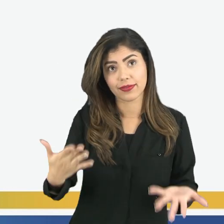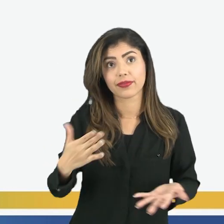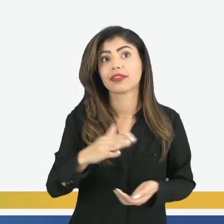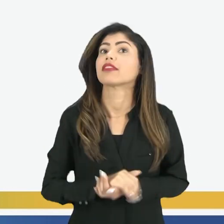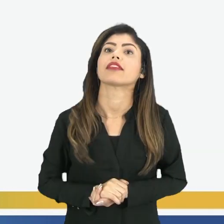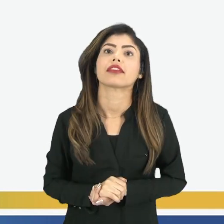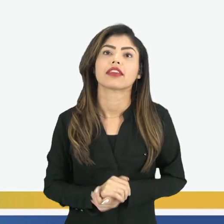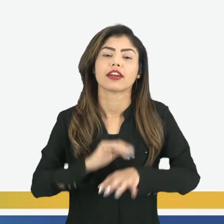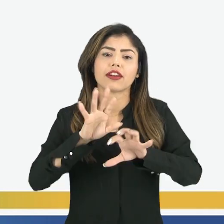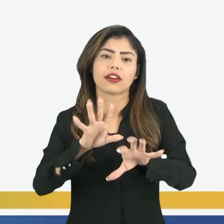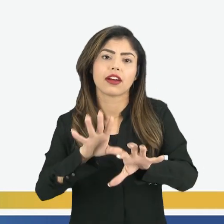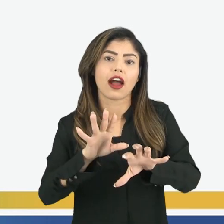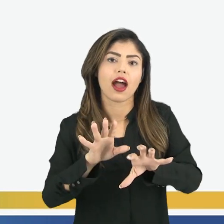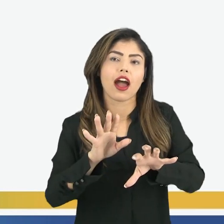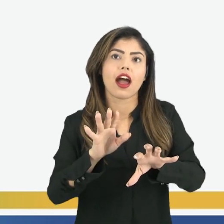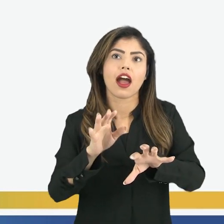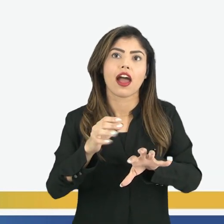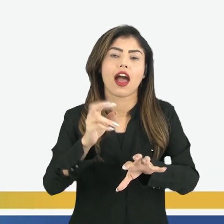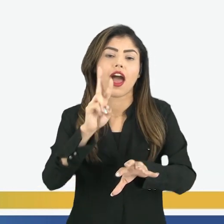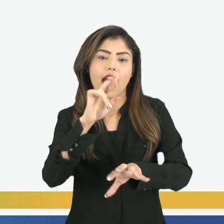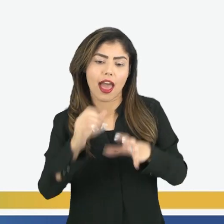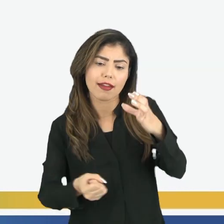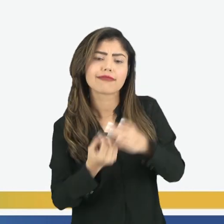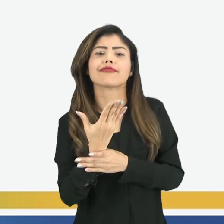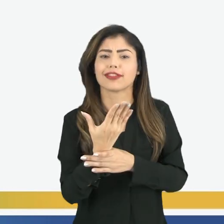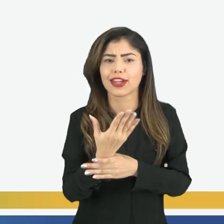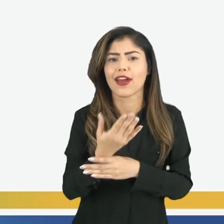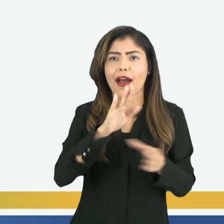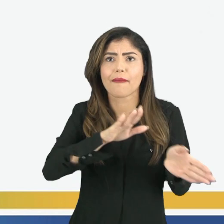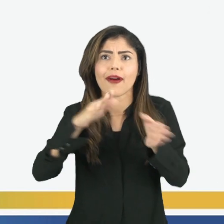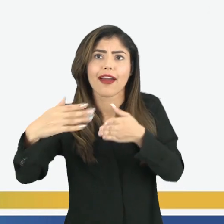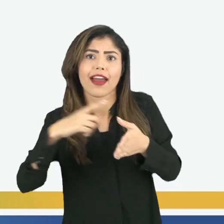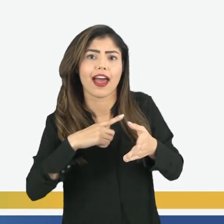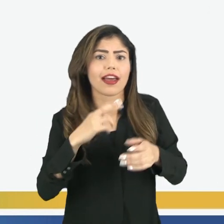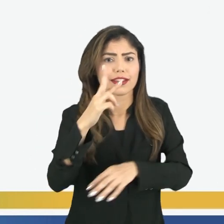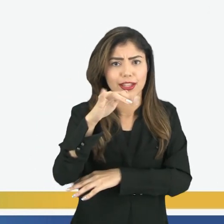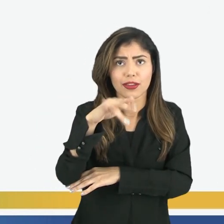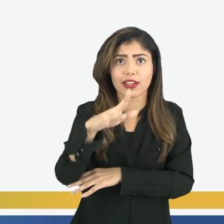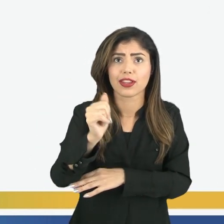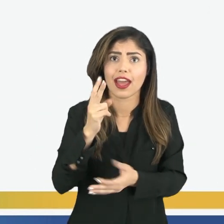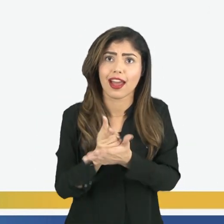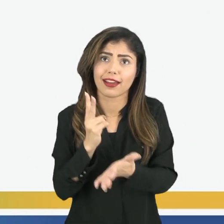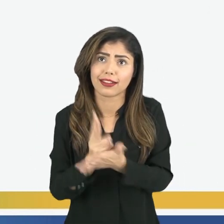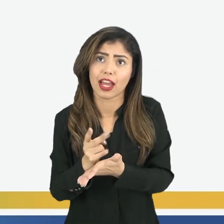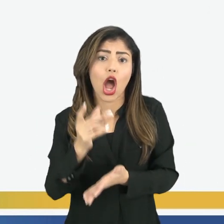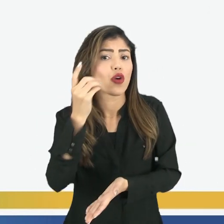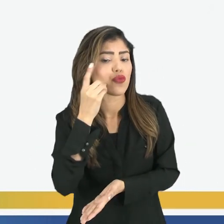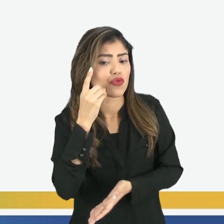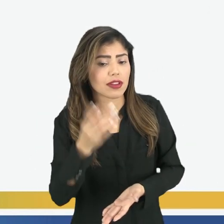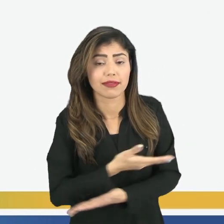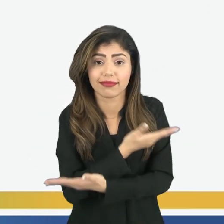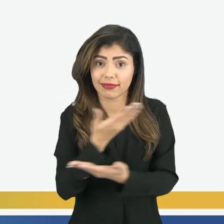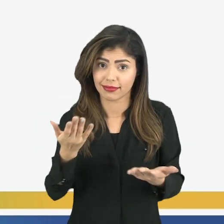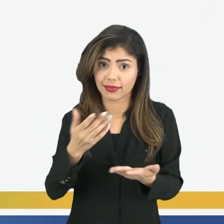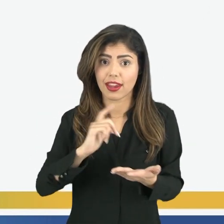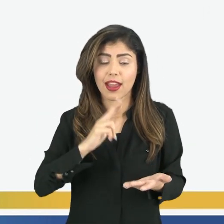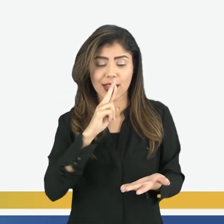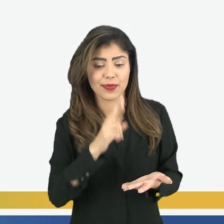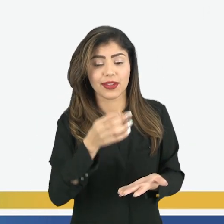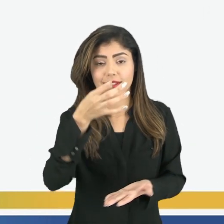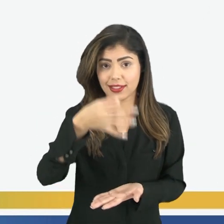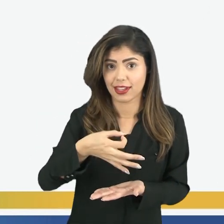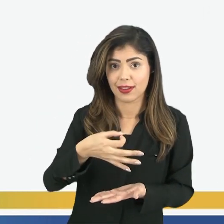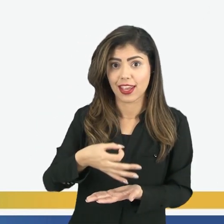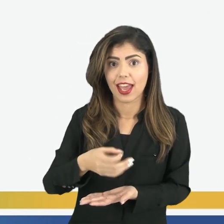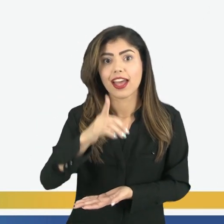Então, gente, o humor aí é criado a partir das situações que acontecem frequentemente no nosso dia a dia. As respostas sinceras